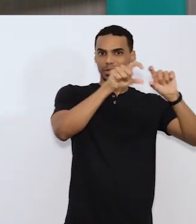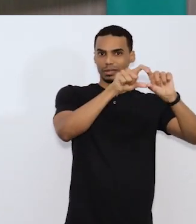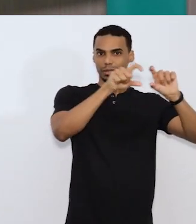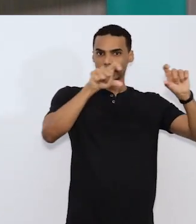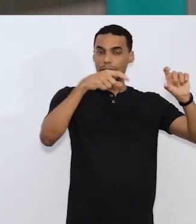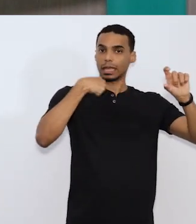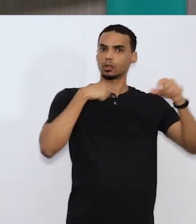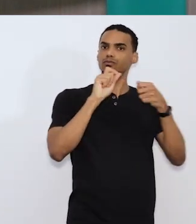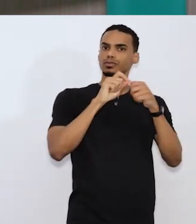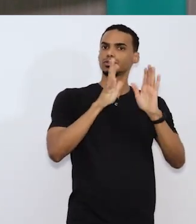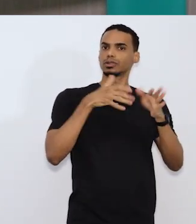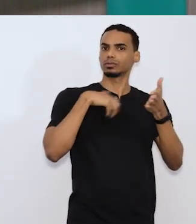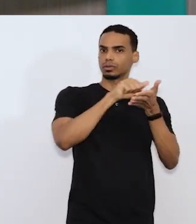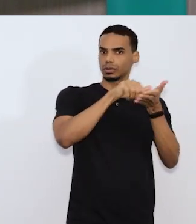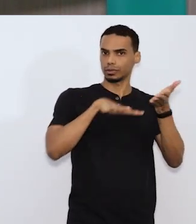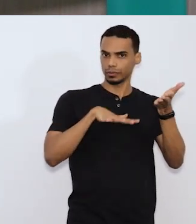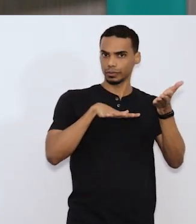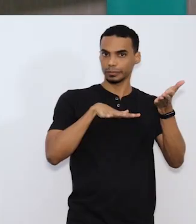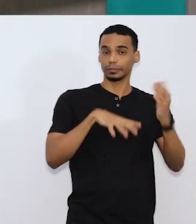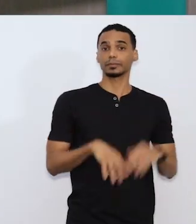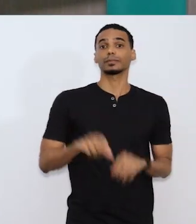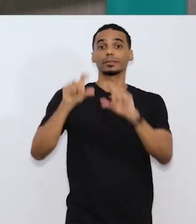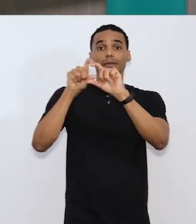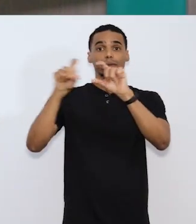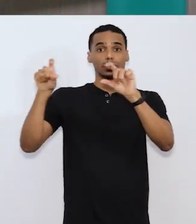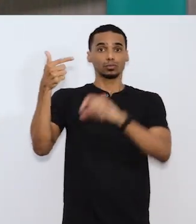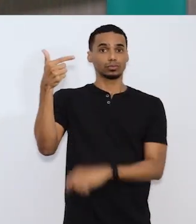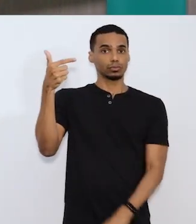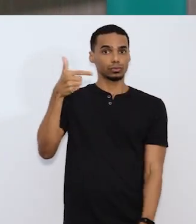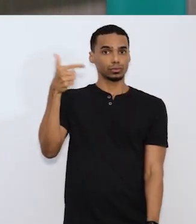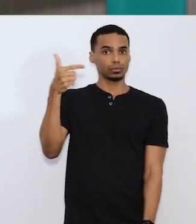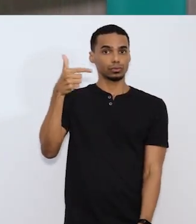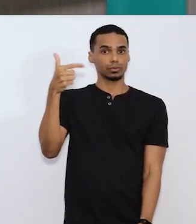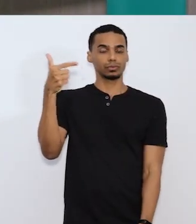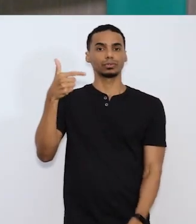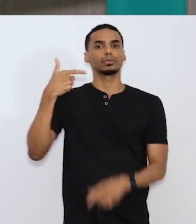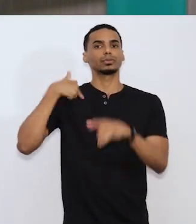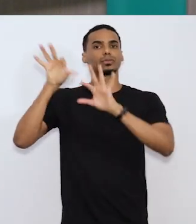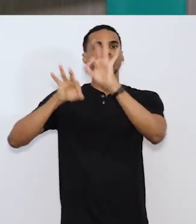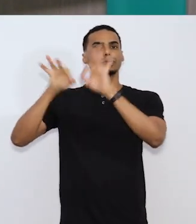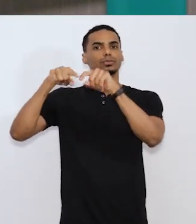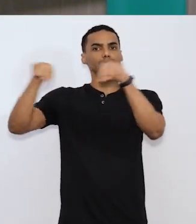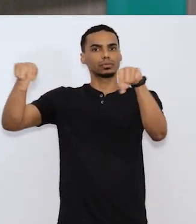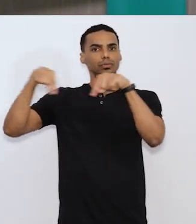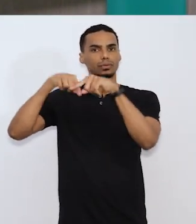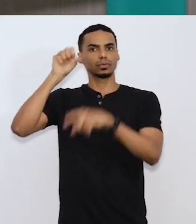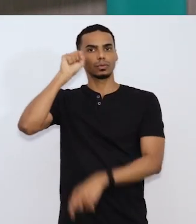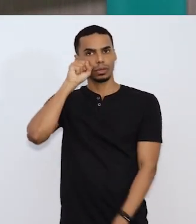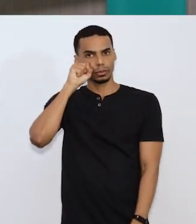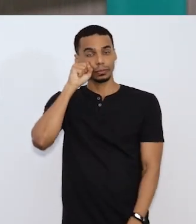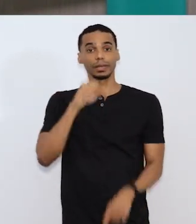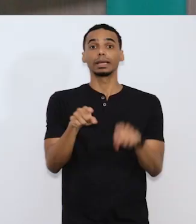que é eu fiz a tarefa. Eu tenho a segunda oração, organizei meu quarto. E